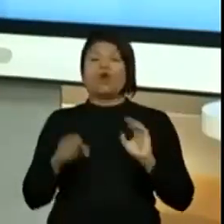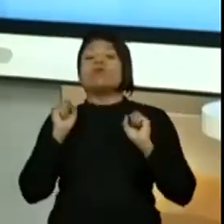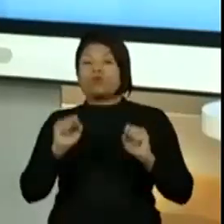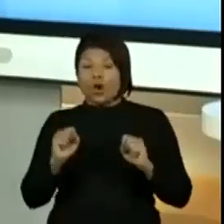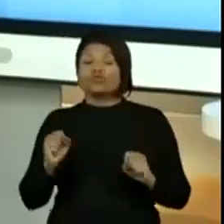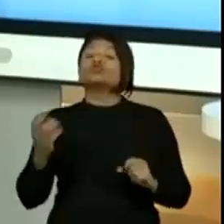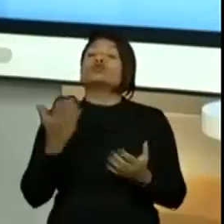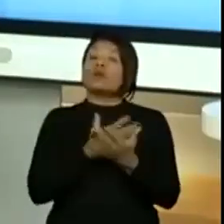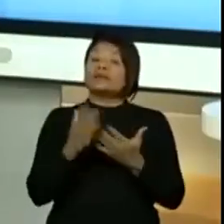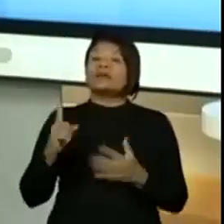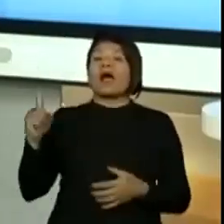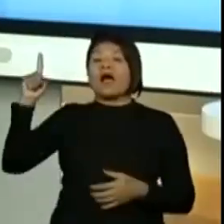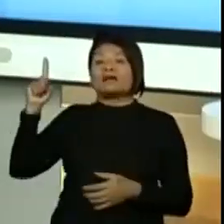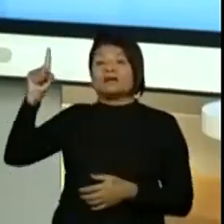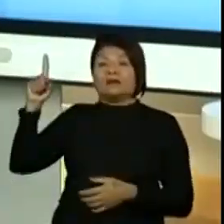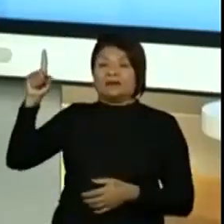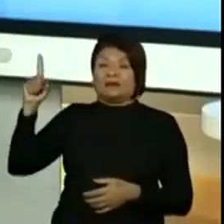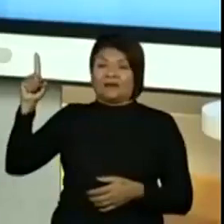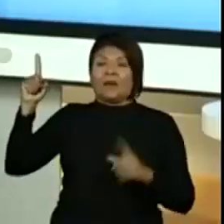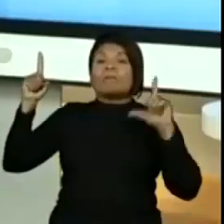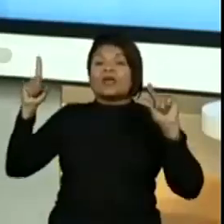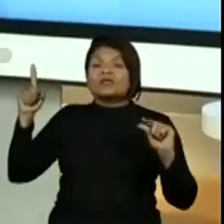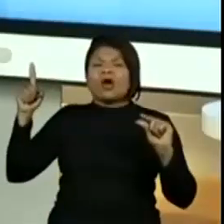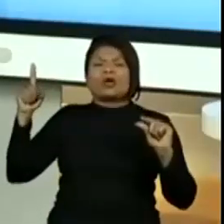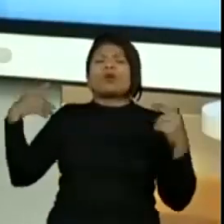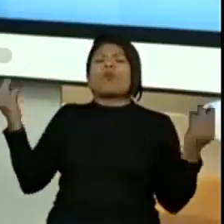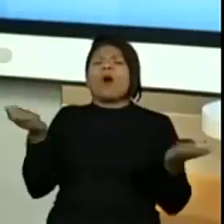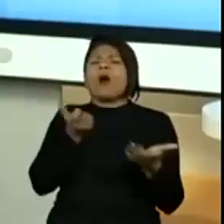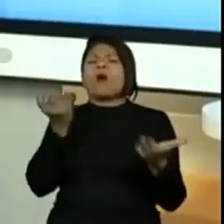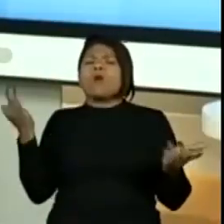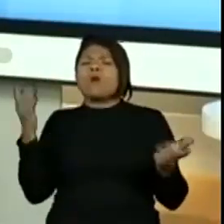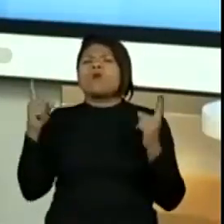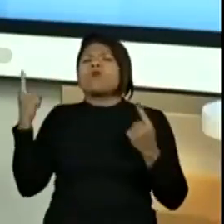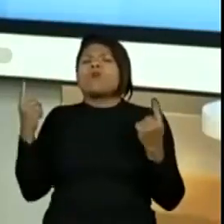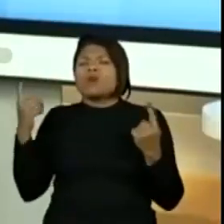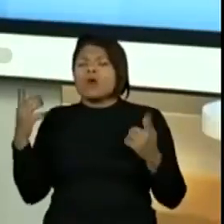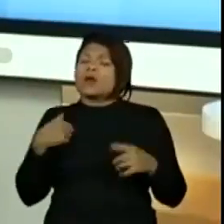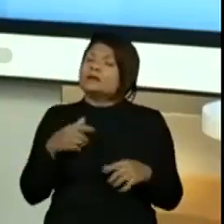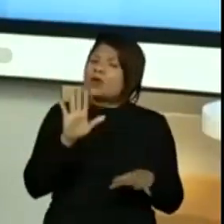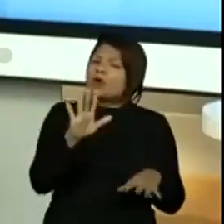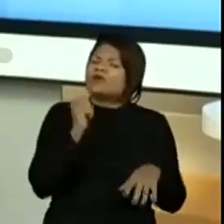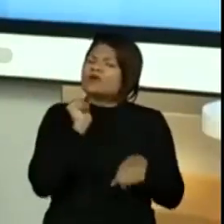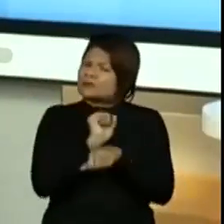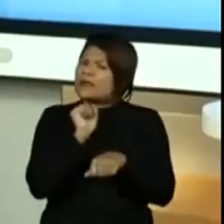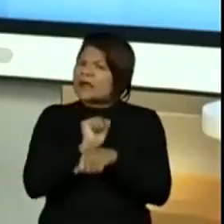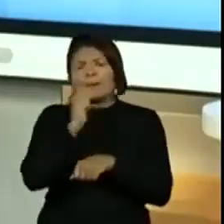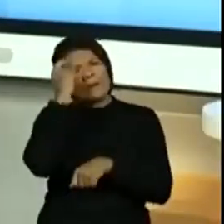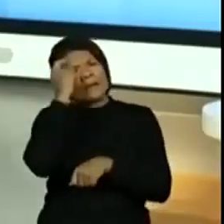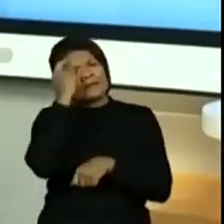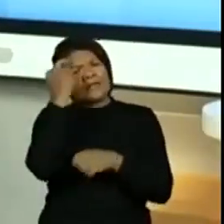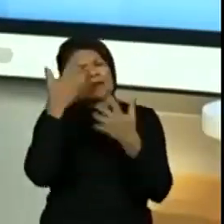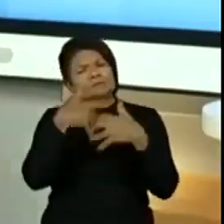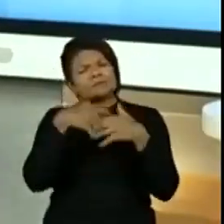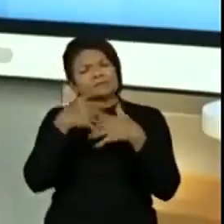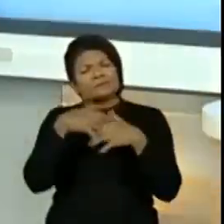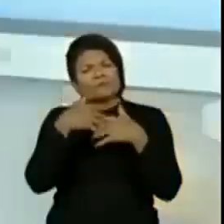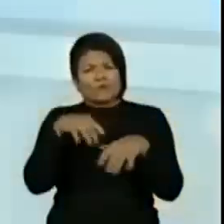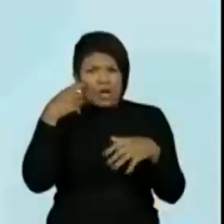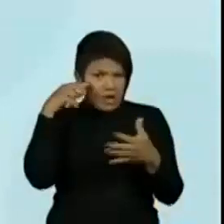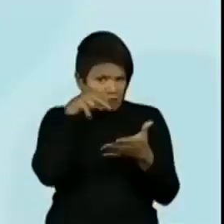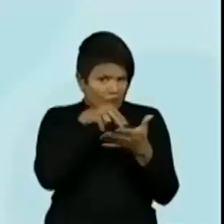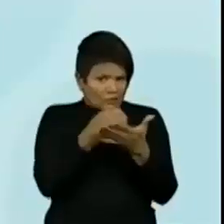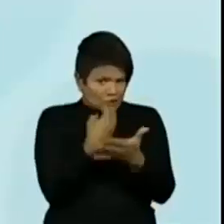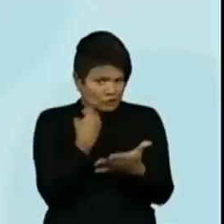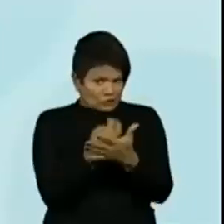no menor que você tiver disponível. Então, uns segundinhos aí para vocês pensarem sobre isso, enquanto eu vou ver ali no